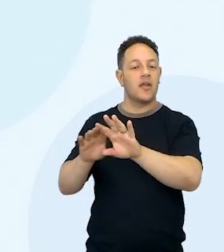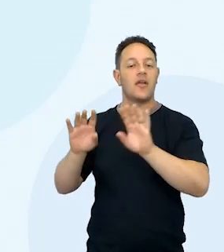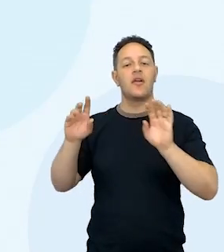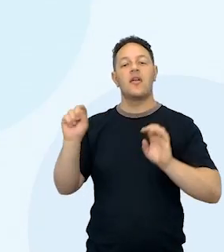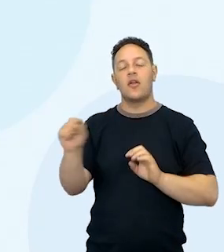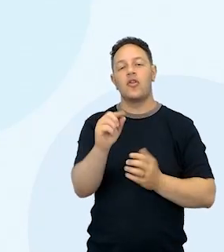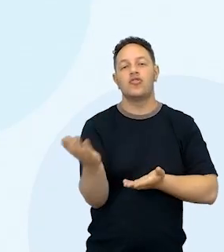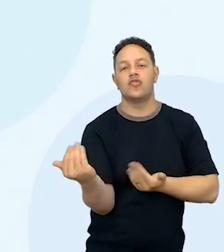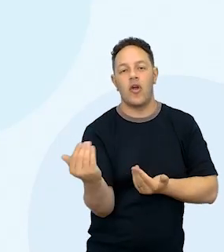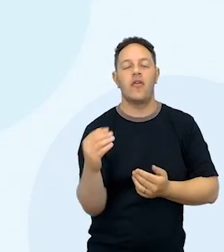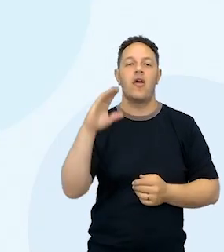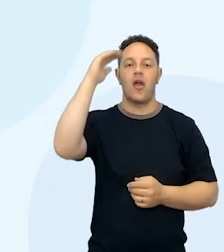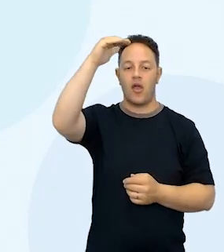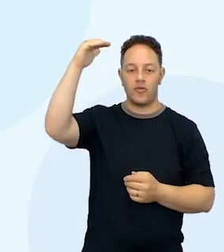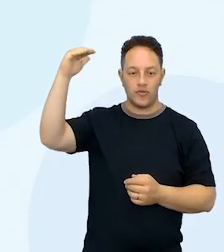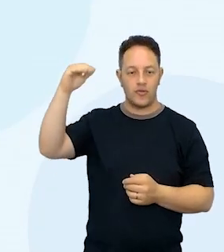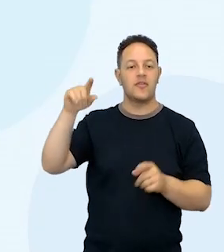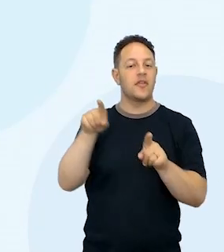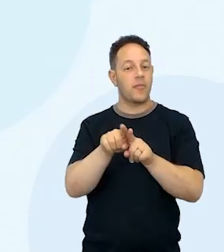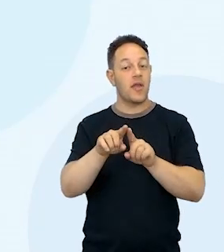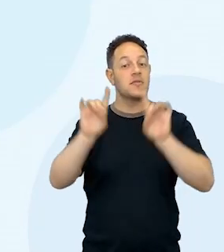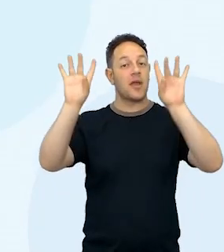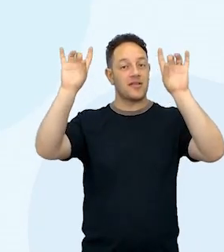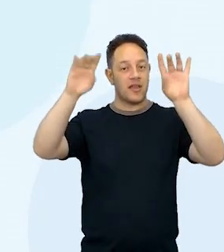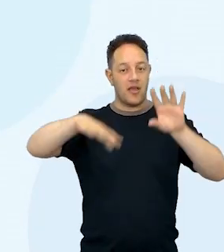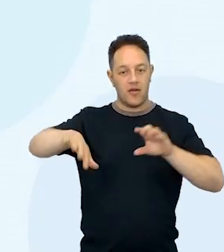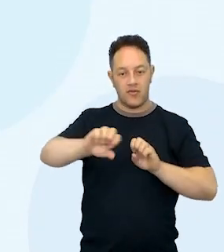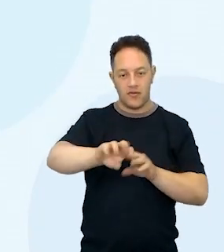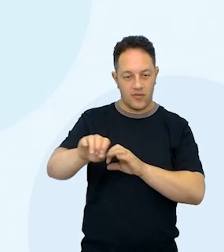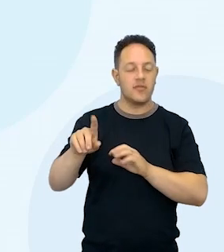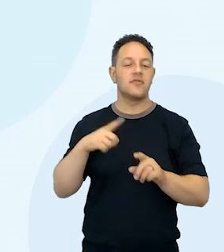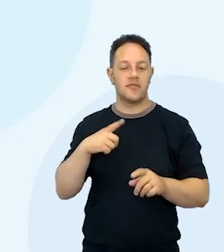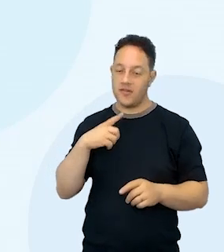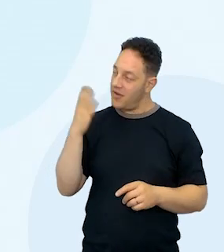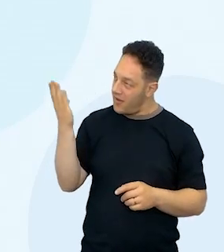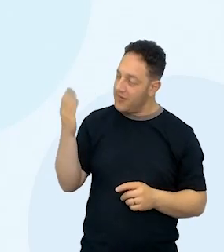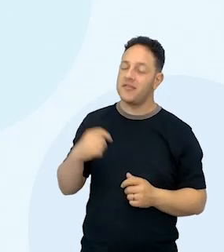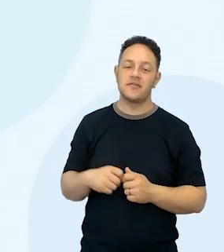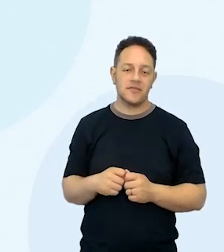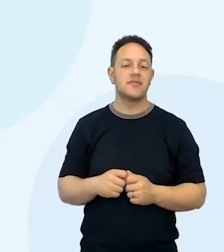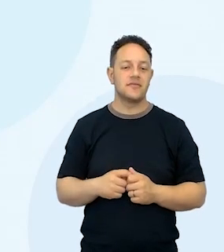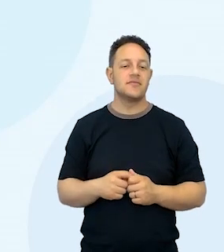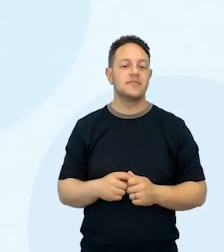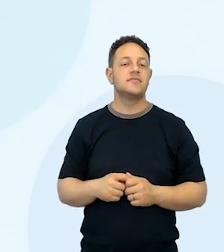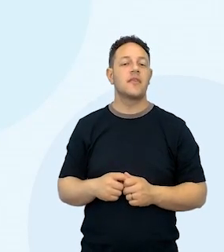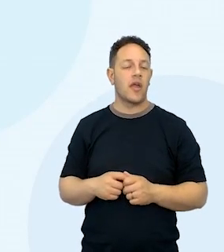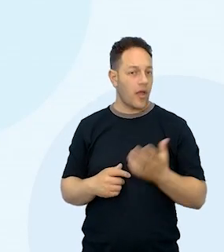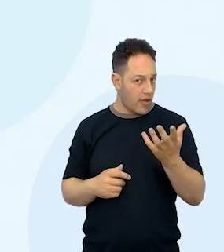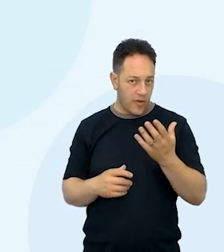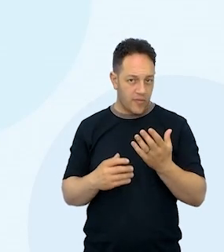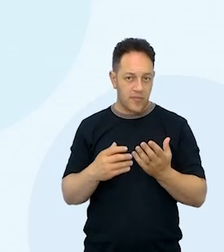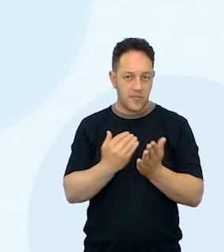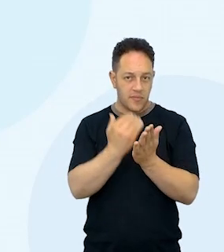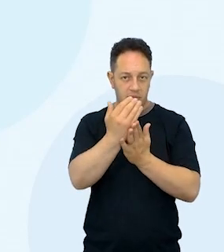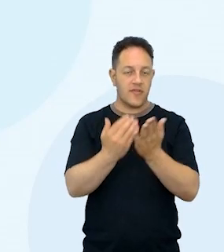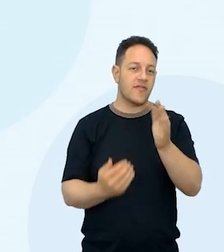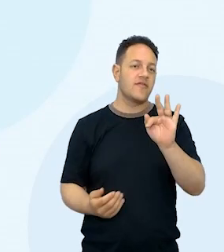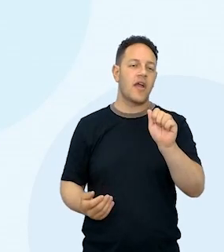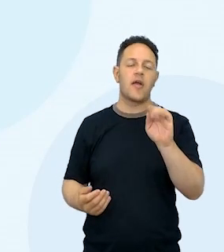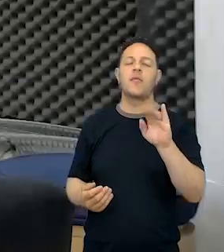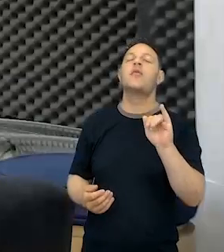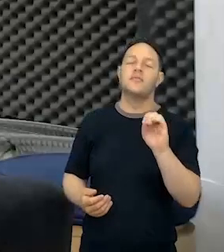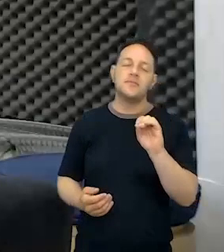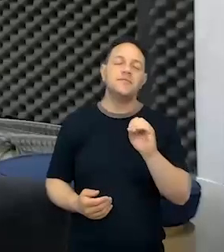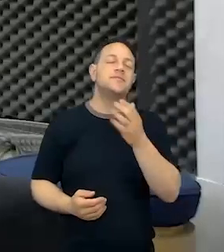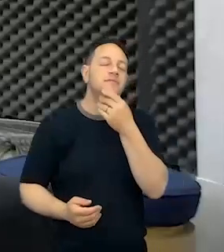jovens e adultos e educação especial. Muito bacana também, foi esse momento. Quer comentar alguma coisa, Flávio? Quero. O professor Rubens